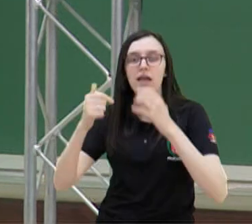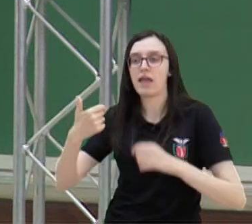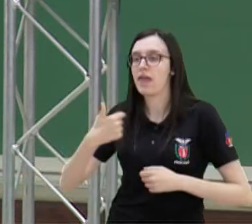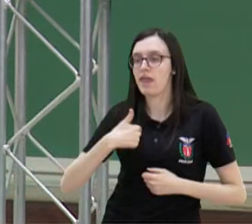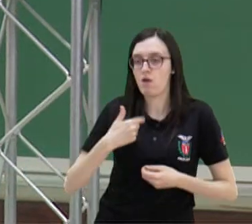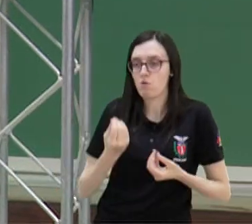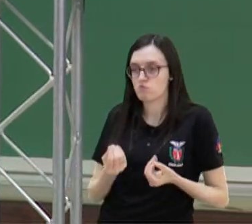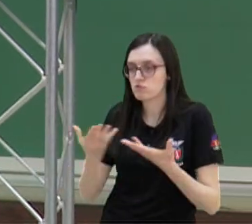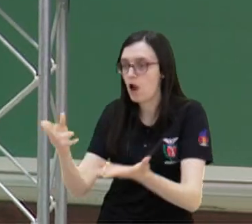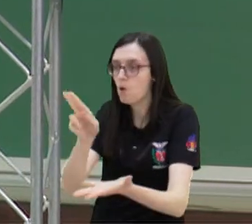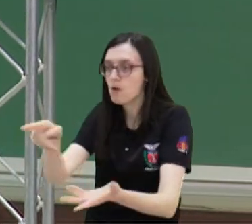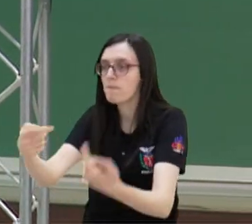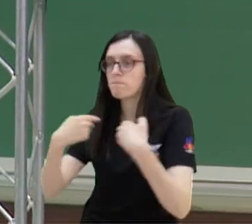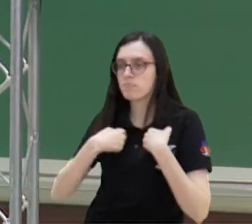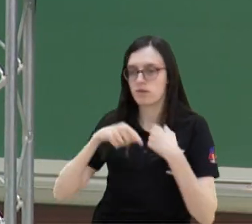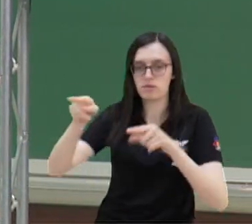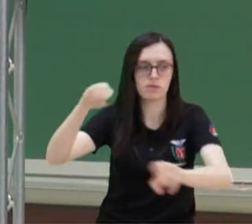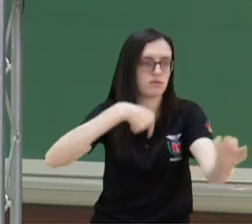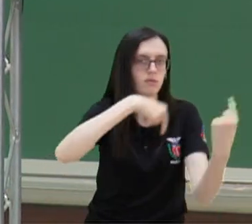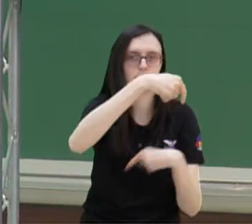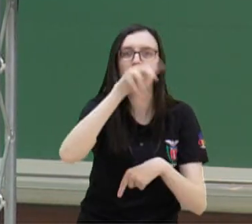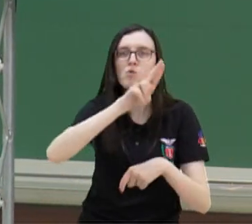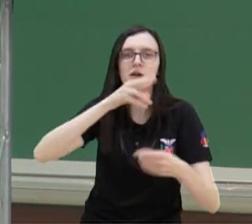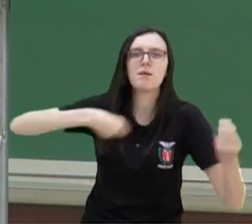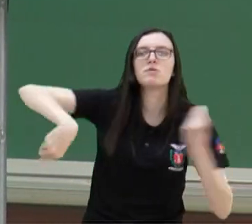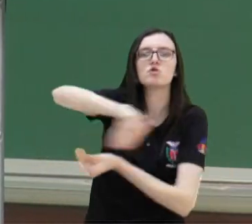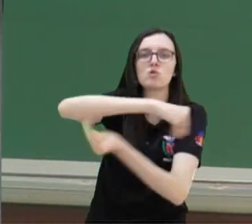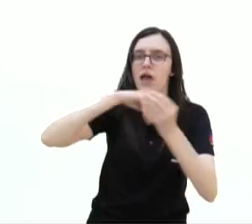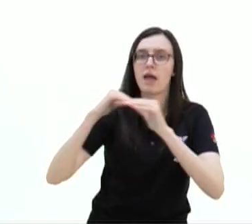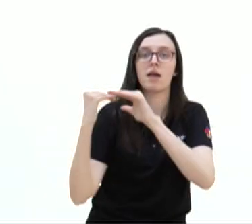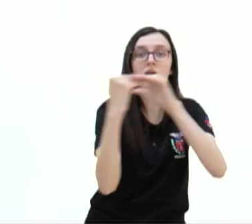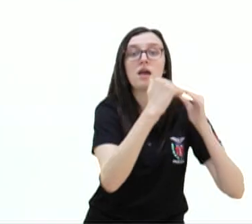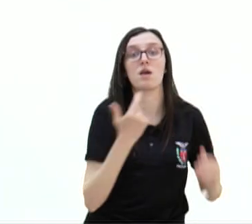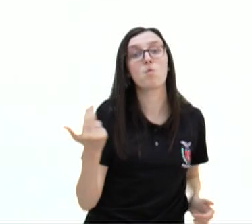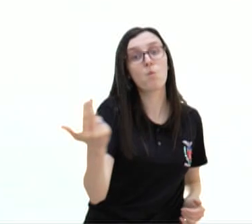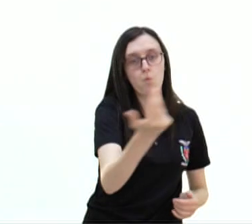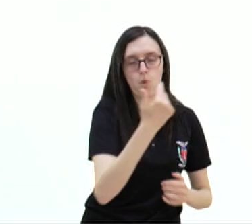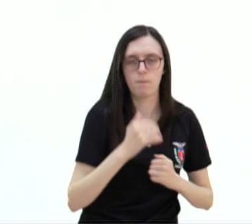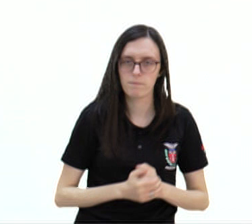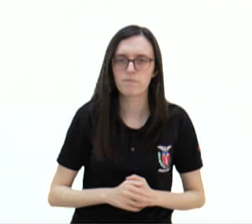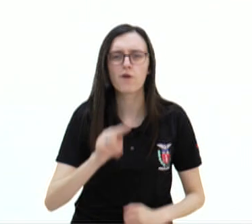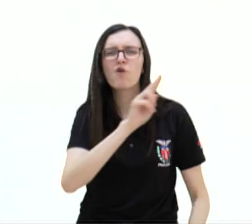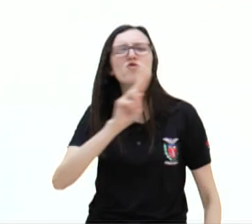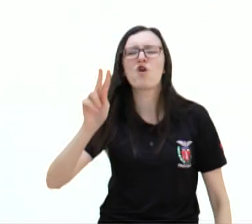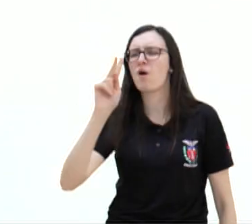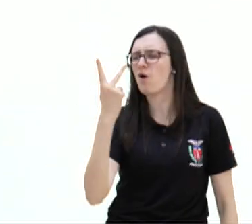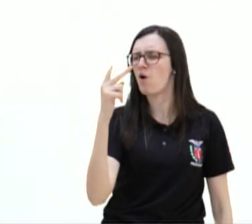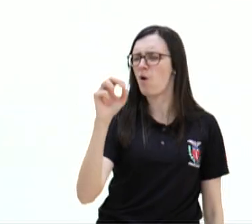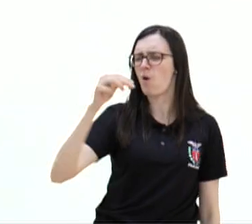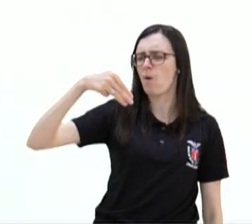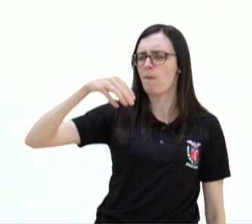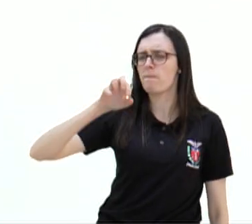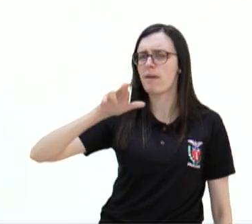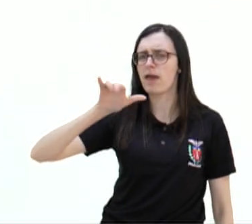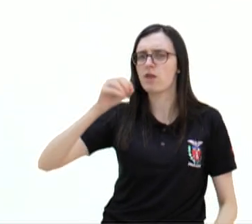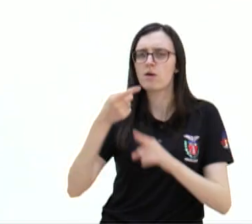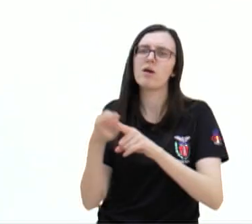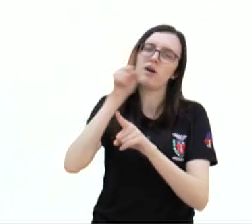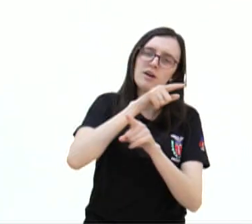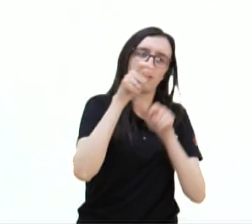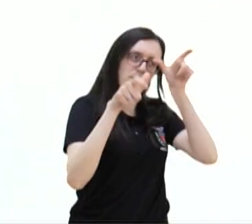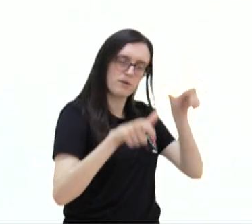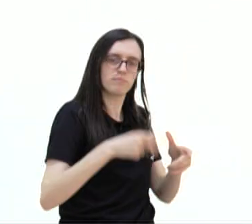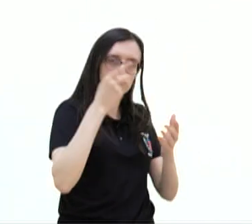usar e consumir tudo que era produzido por todo mundo, certo? Era igualitário. O nome homérico é uma referência ao poeta